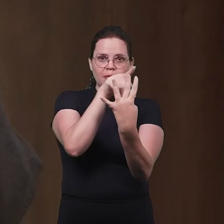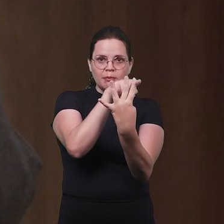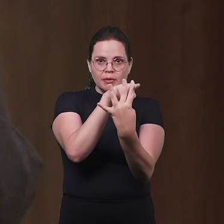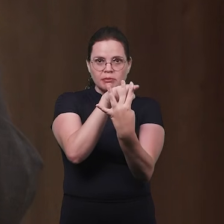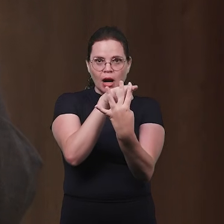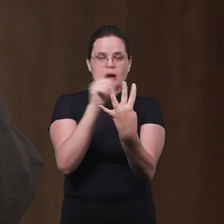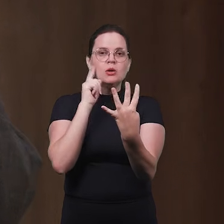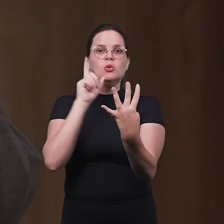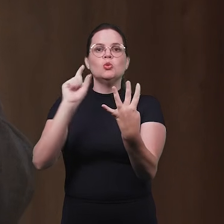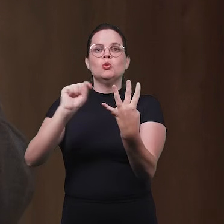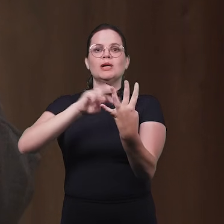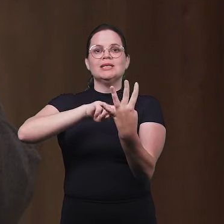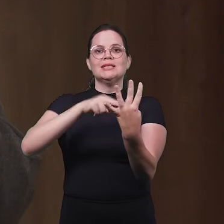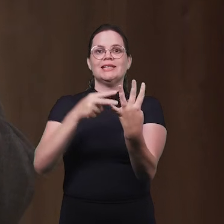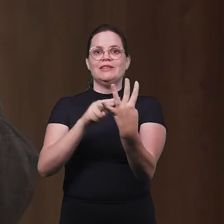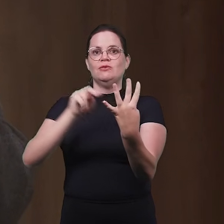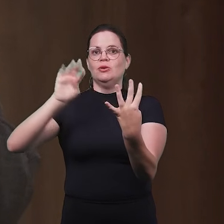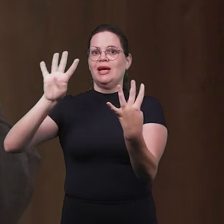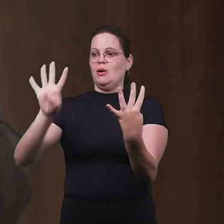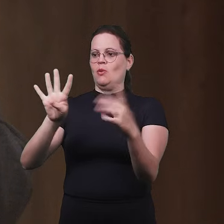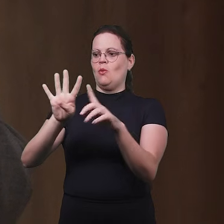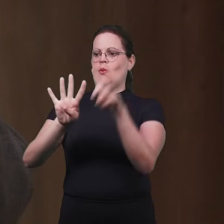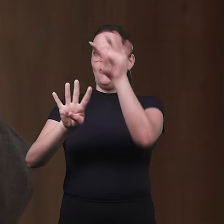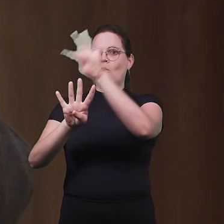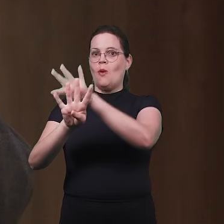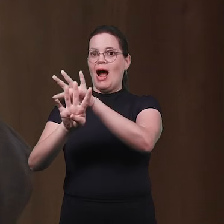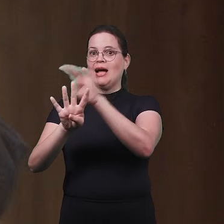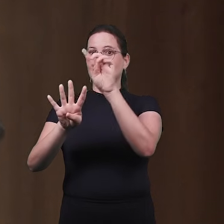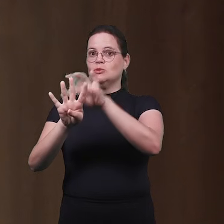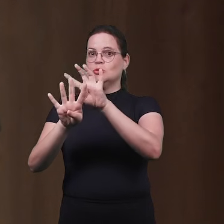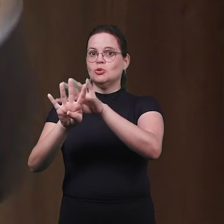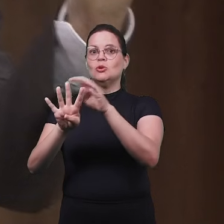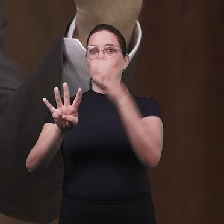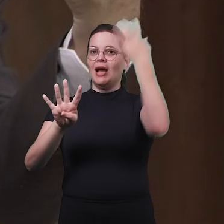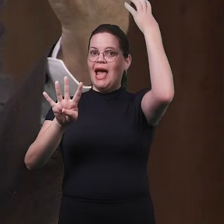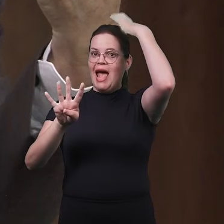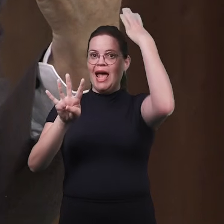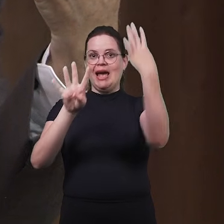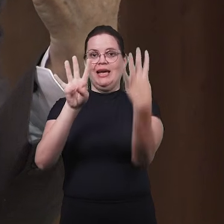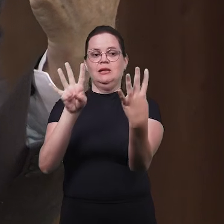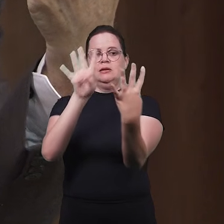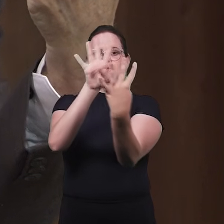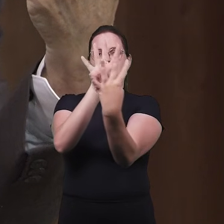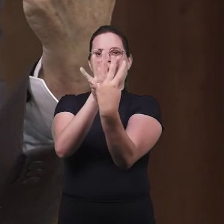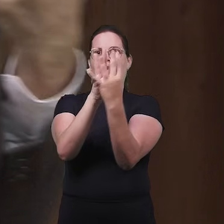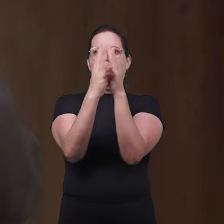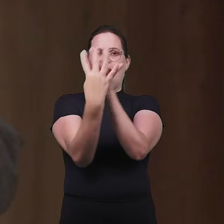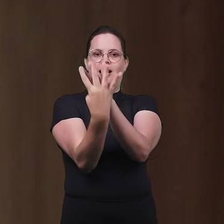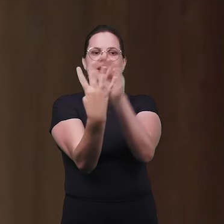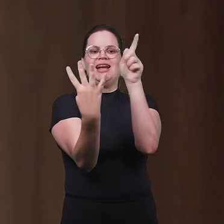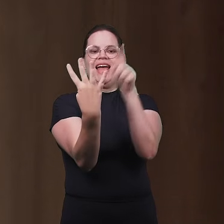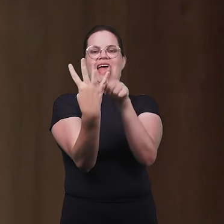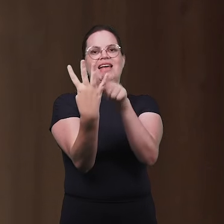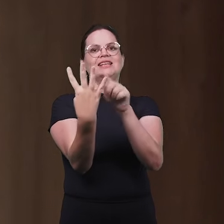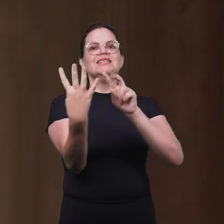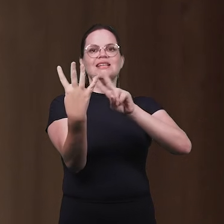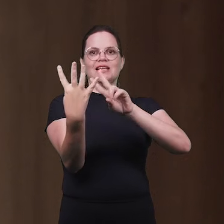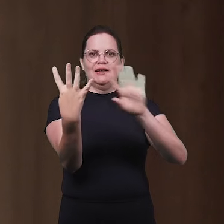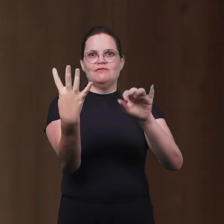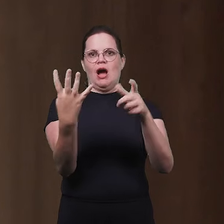mar, está representando a capacidade bélica. Lá, a capacidade de gestão.